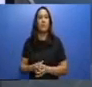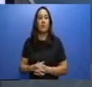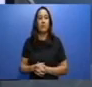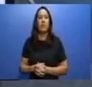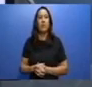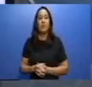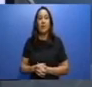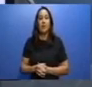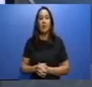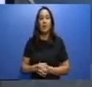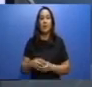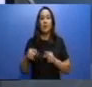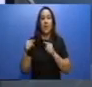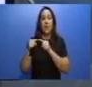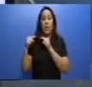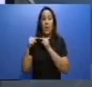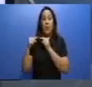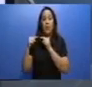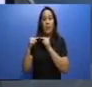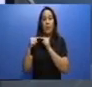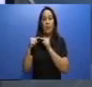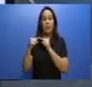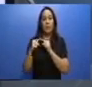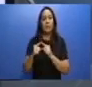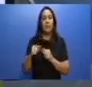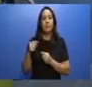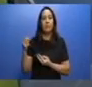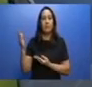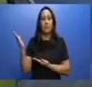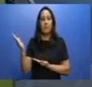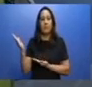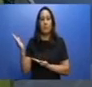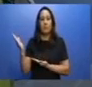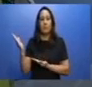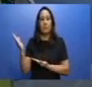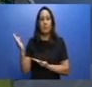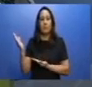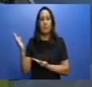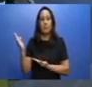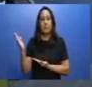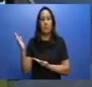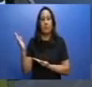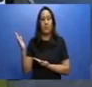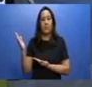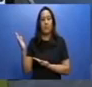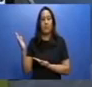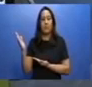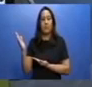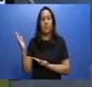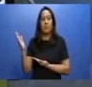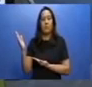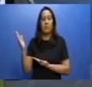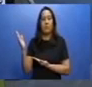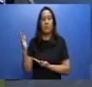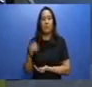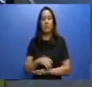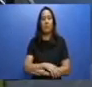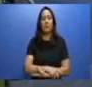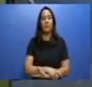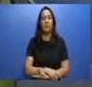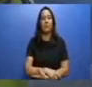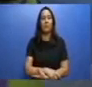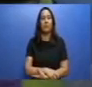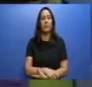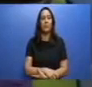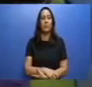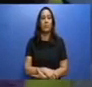triângulo, lembra do vértice? Esse vértice aqui, ele vai estar virado para onde? Não vai estar encontrando aqui com esse? Então, a gente